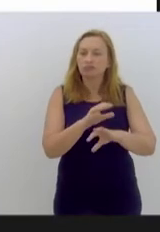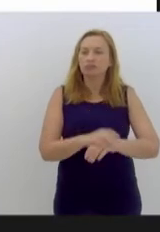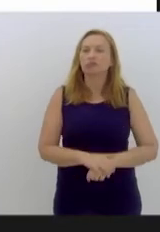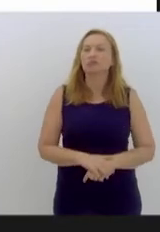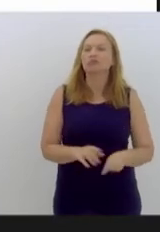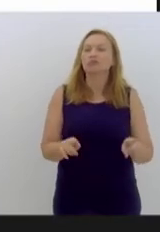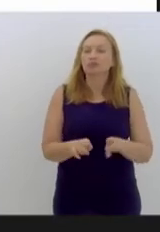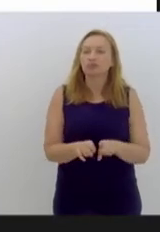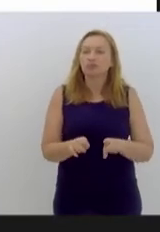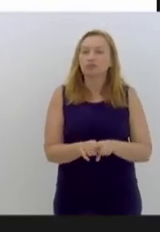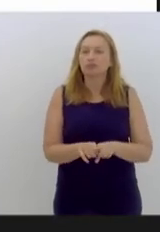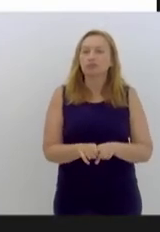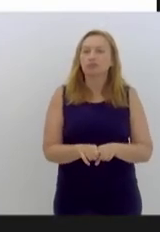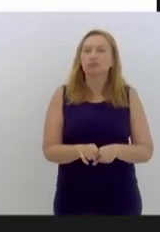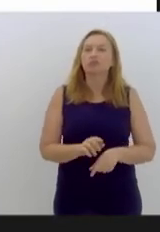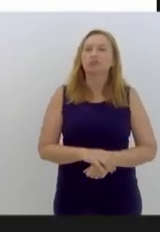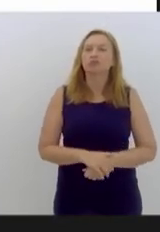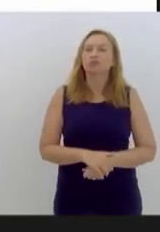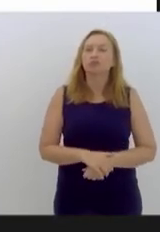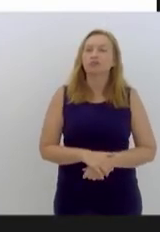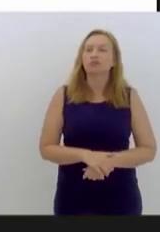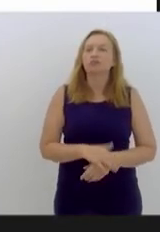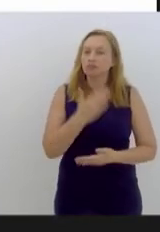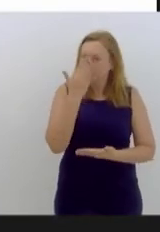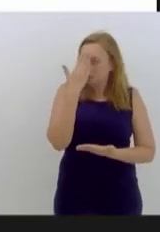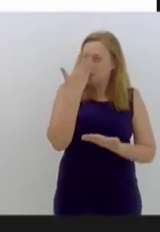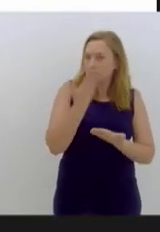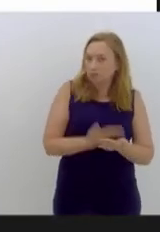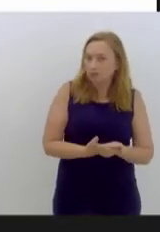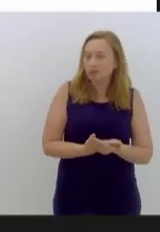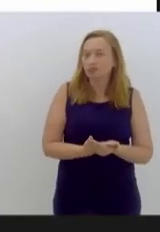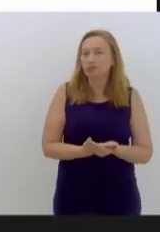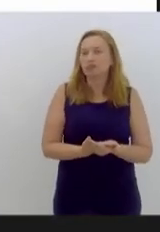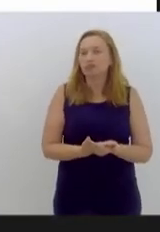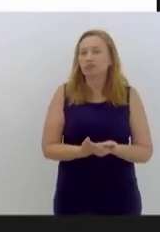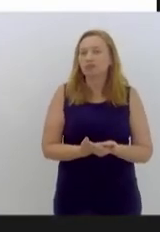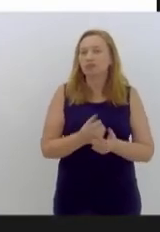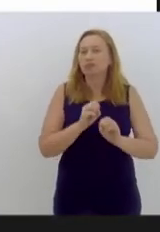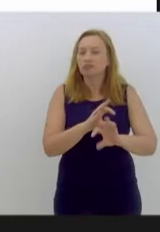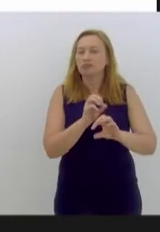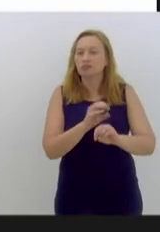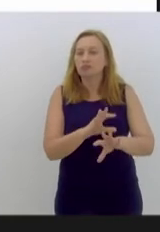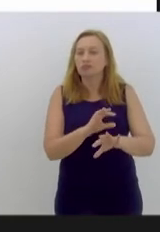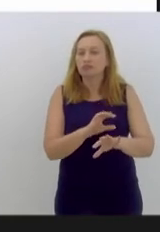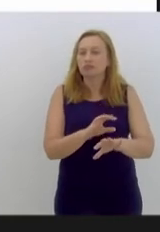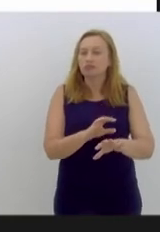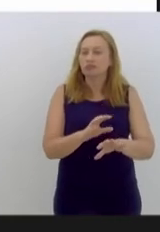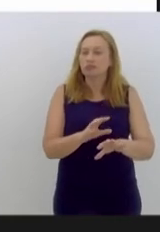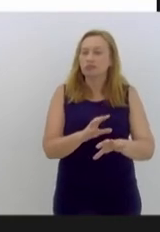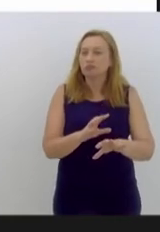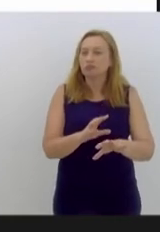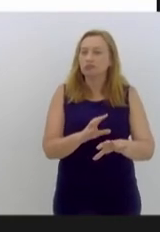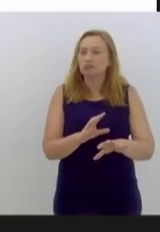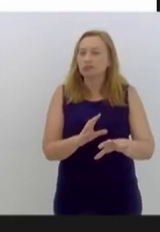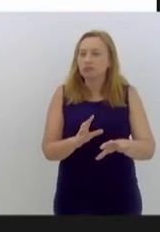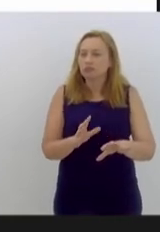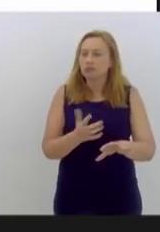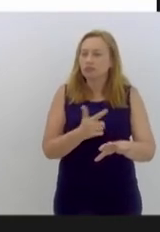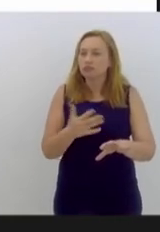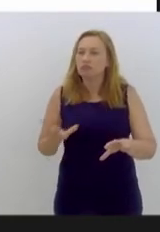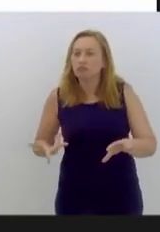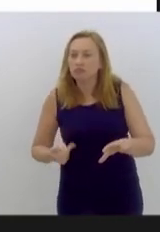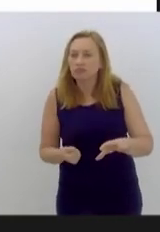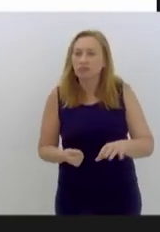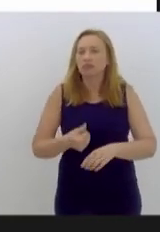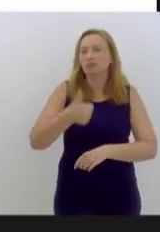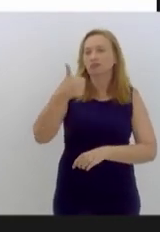a gente também precisa falar de equidade na educação. A gente não acredita numa educação de excelência que não inclua a equidade como um pilar fundamental. Então, o segundo